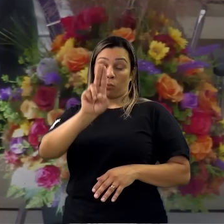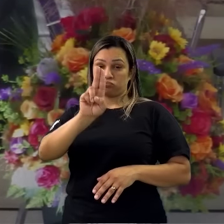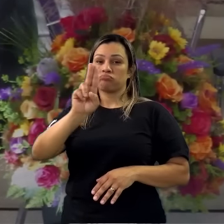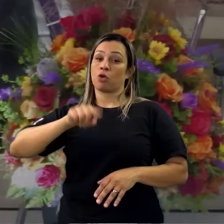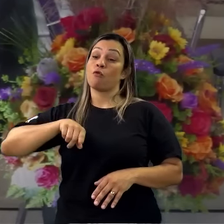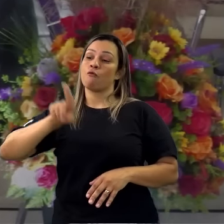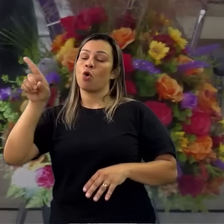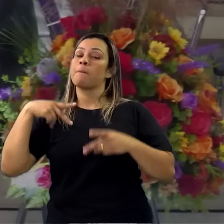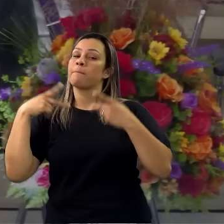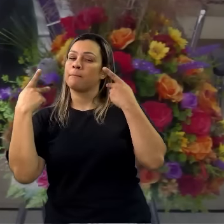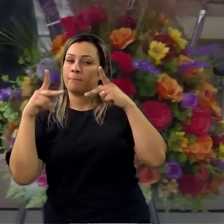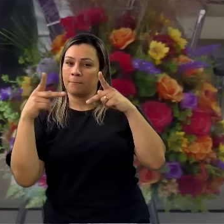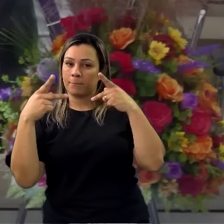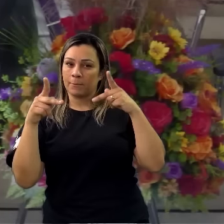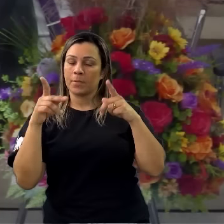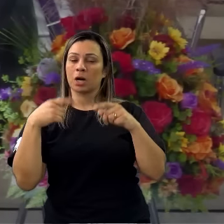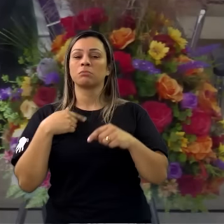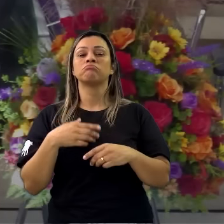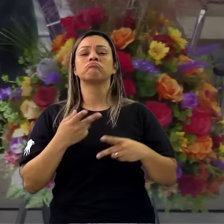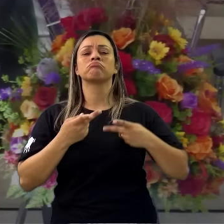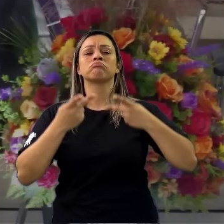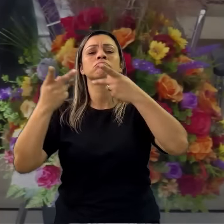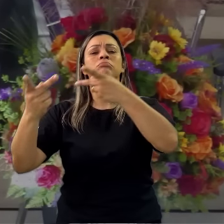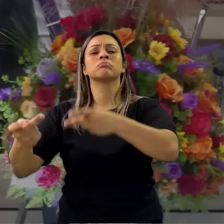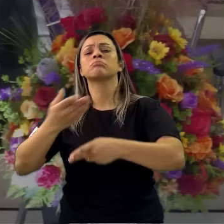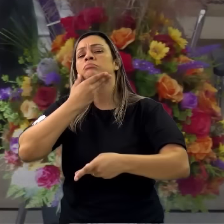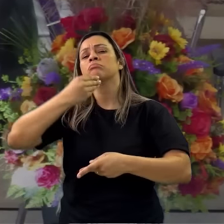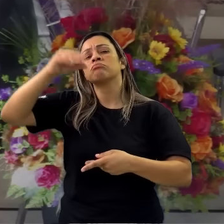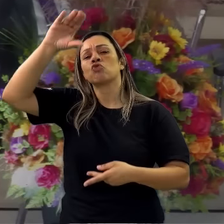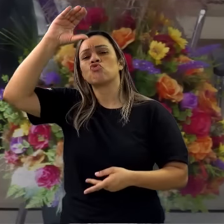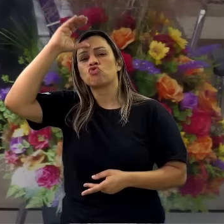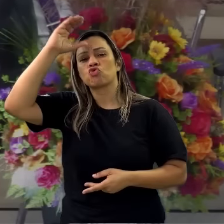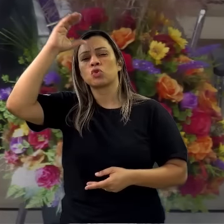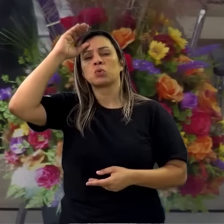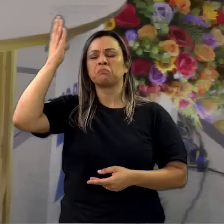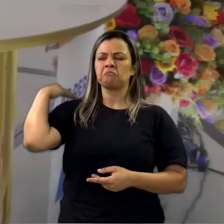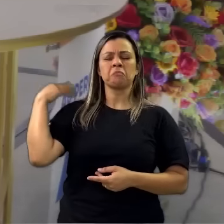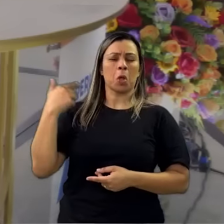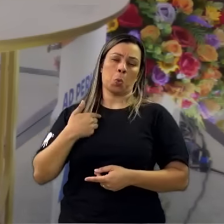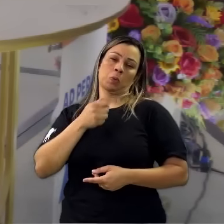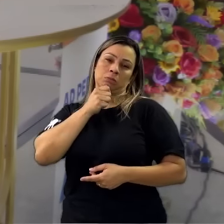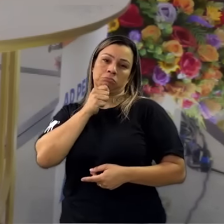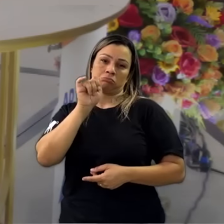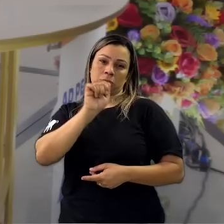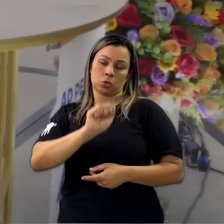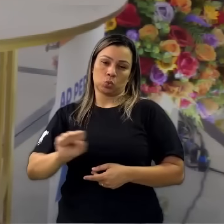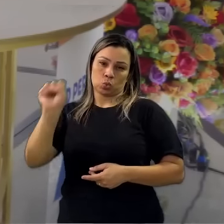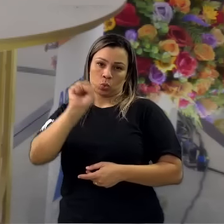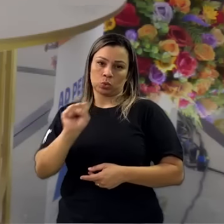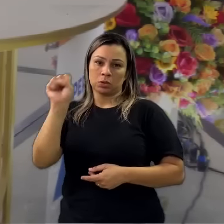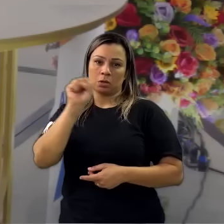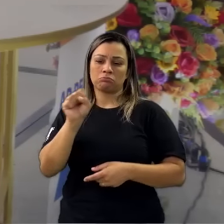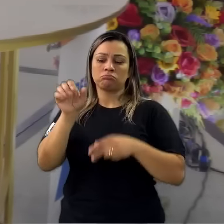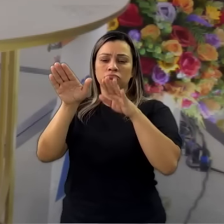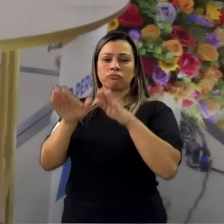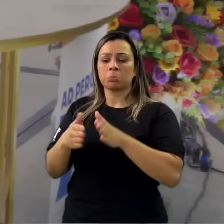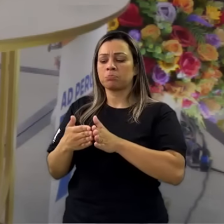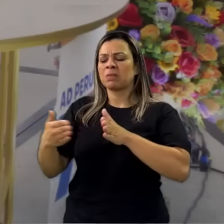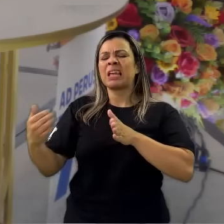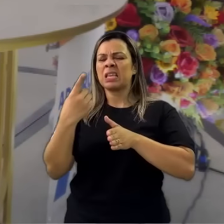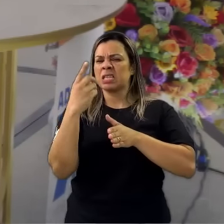ao caso eu fui na casa dos meus tios passei lá na época eu era solteiro passei 15 dias foi uma das maiores